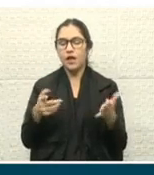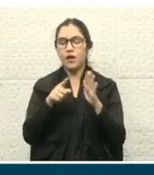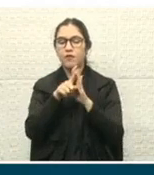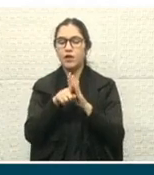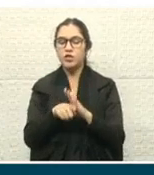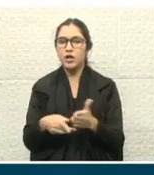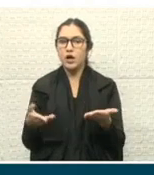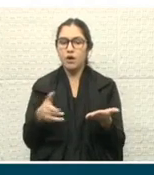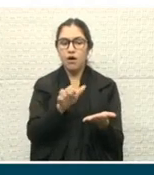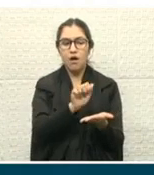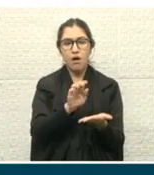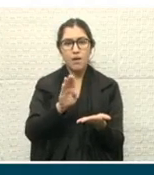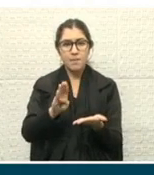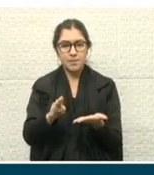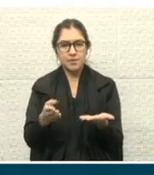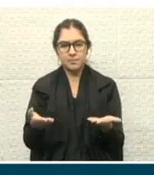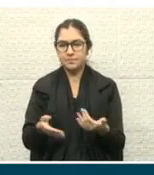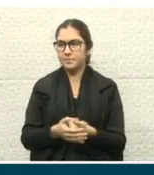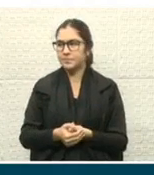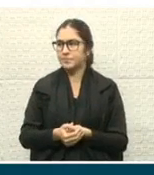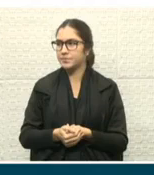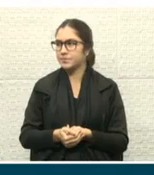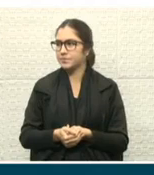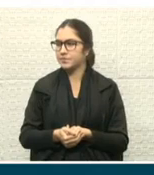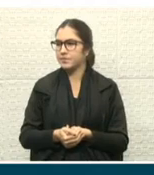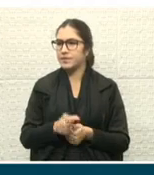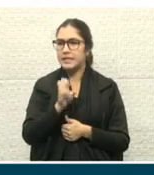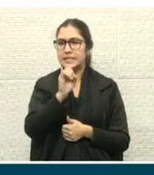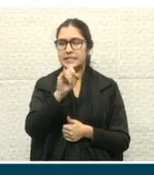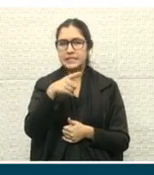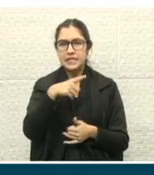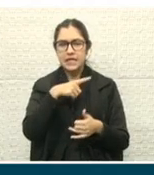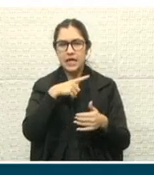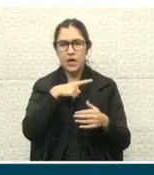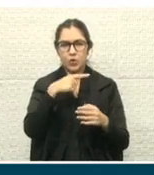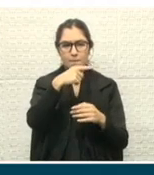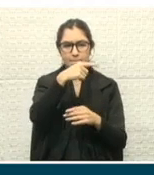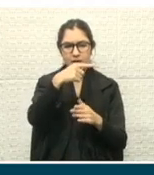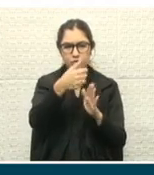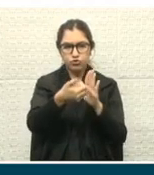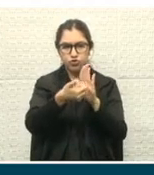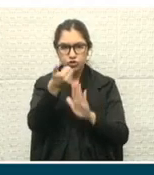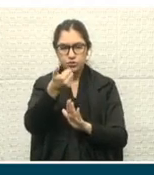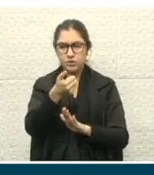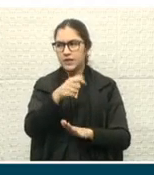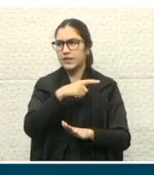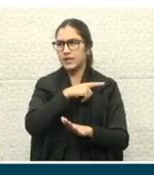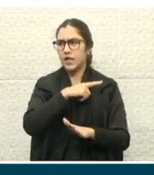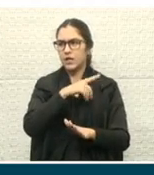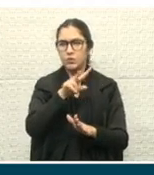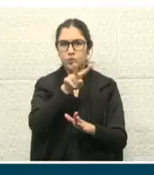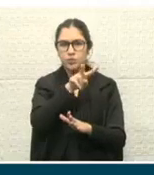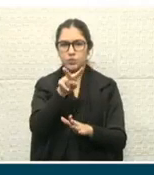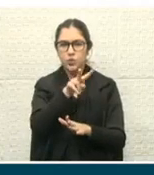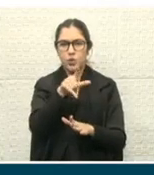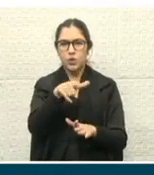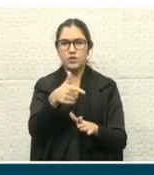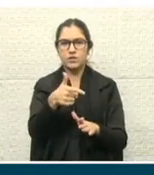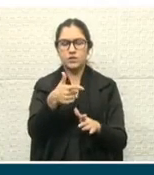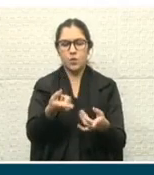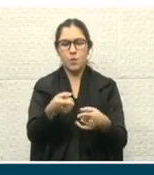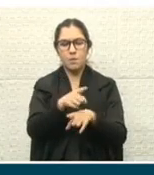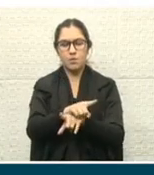investigar A e B, nesse caso. Se eu subtraio em ambos os membros o oposto